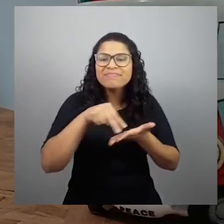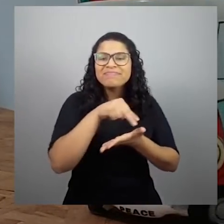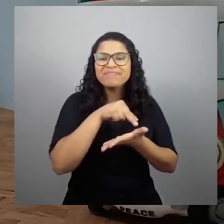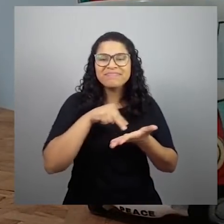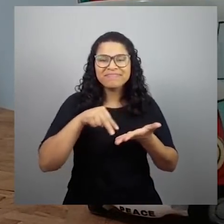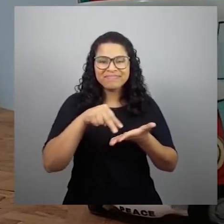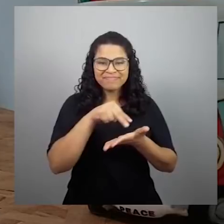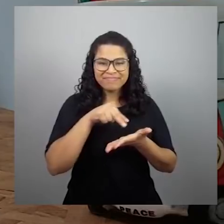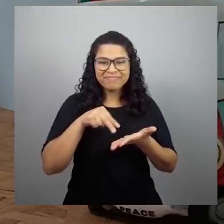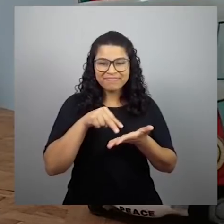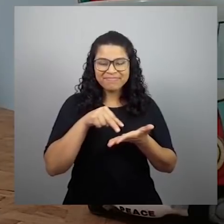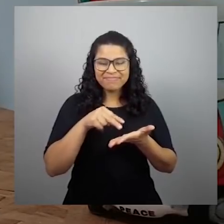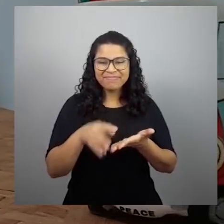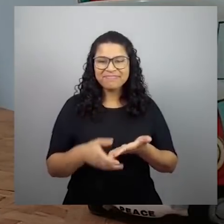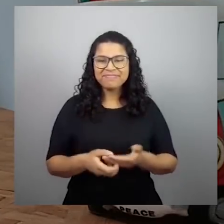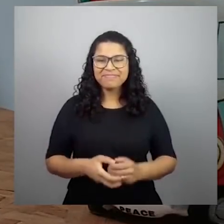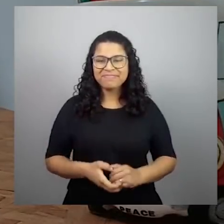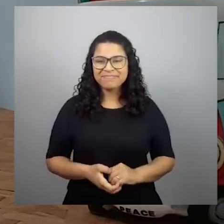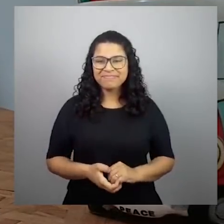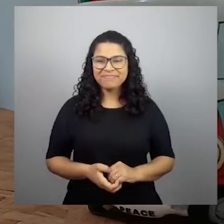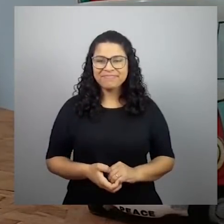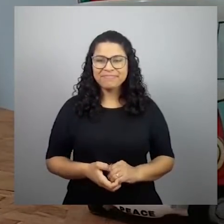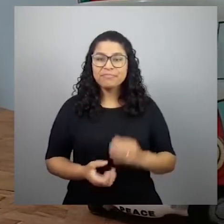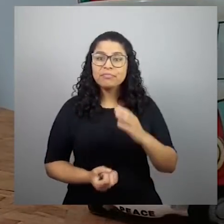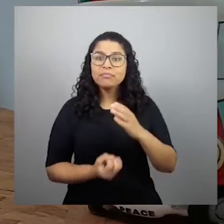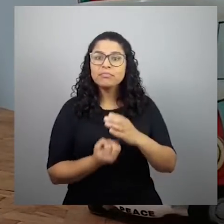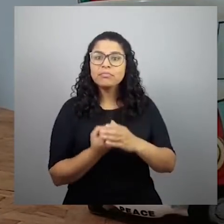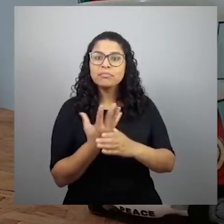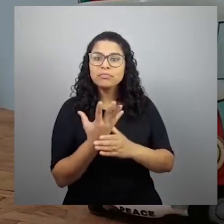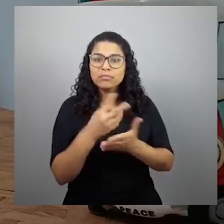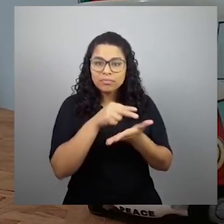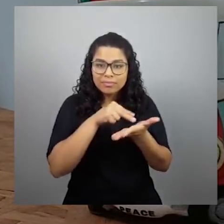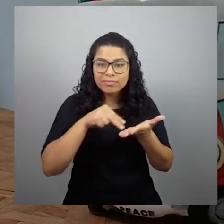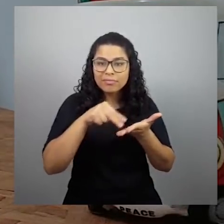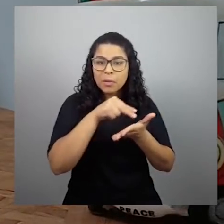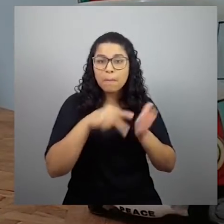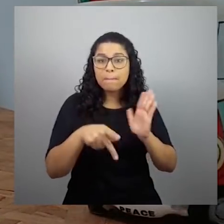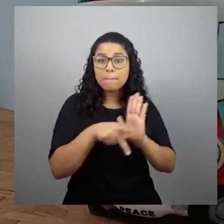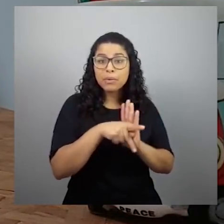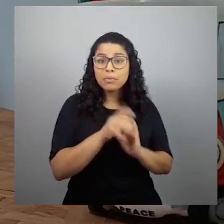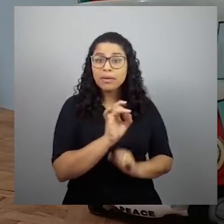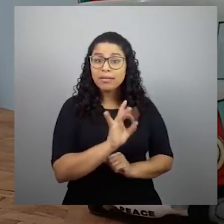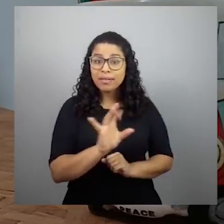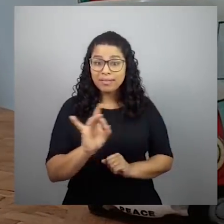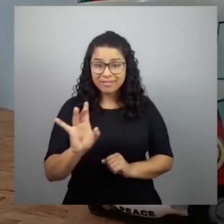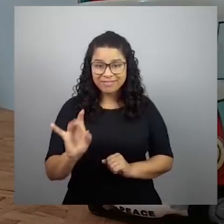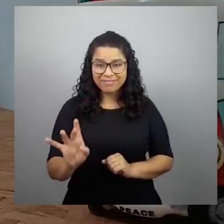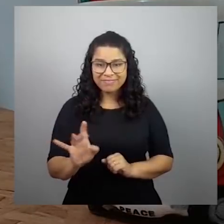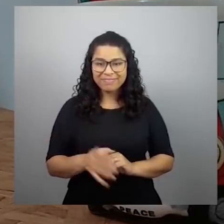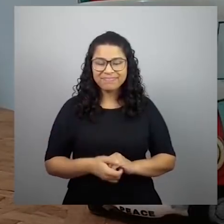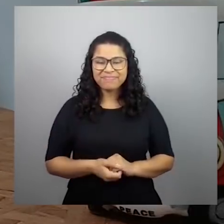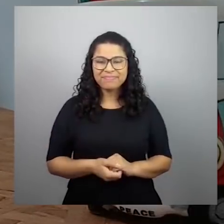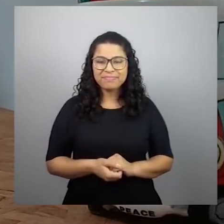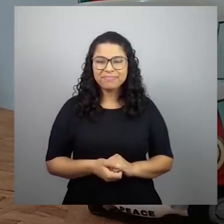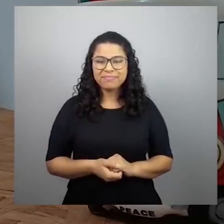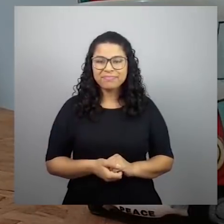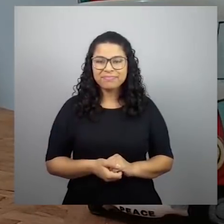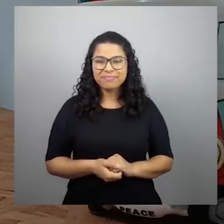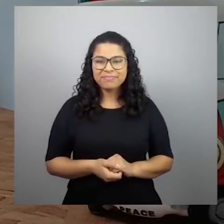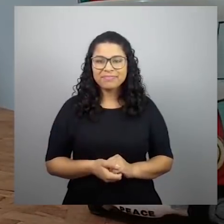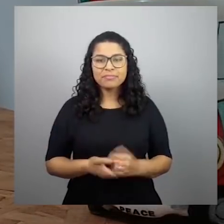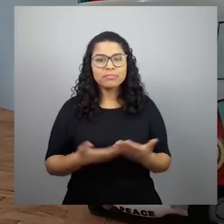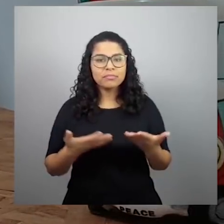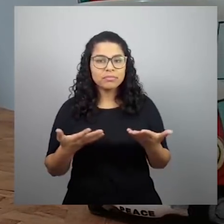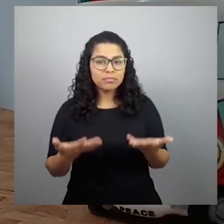dancem, que vocês criem uma dança própria de vocês. E para